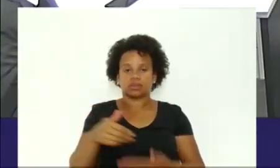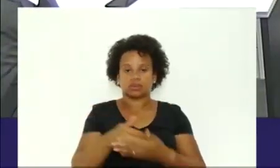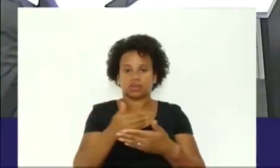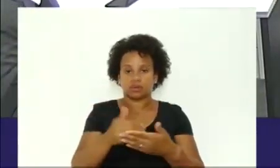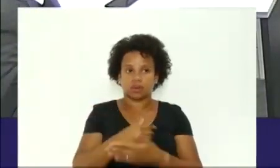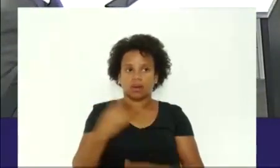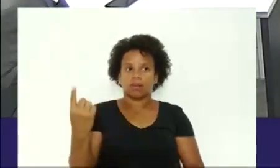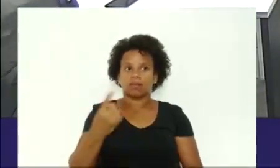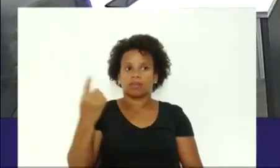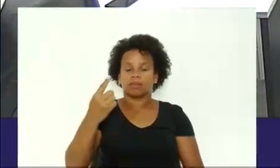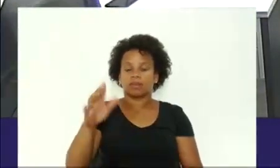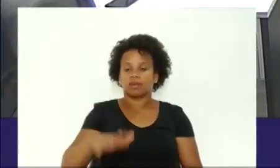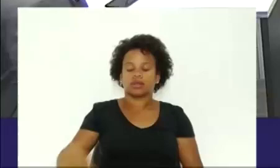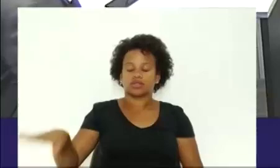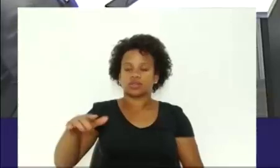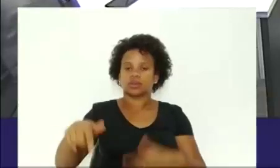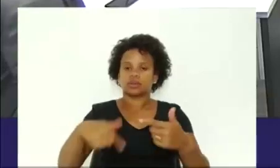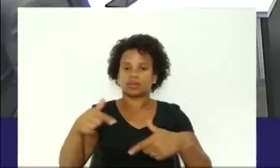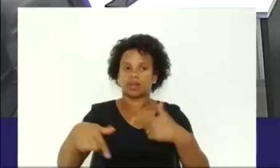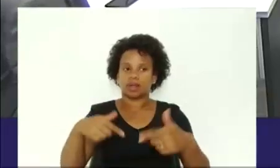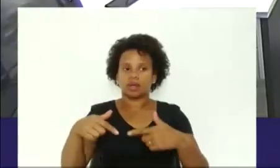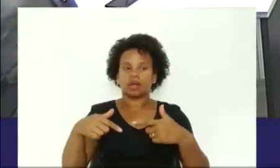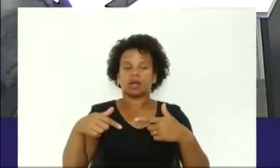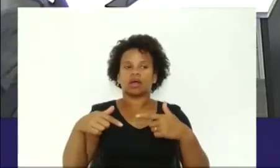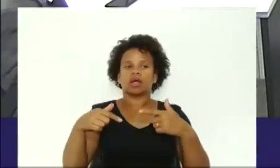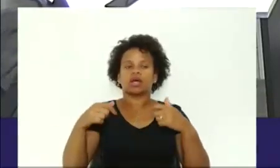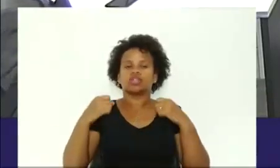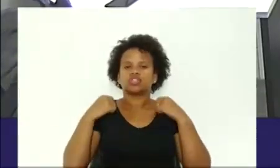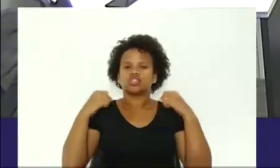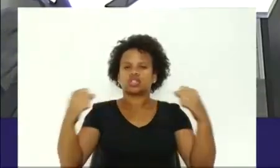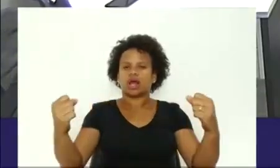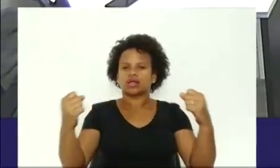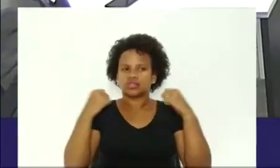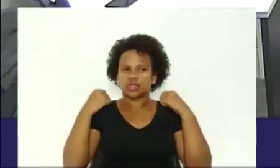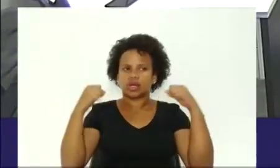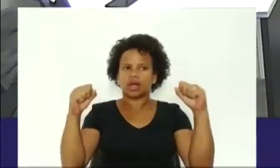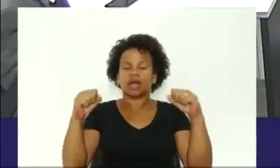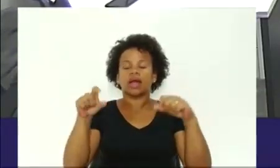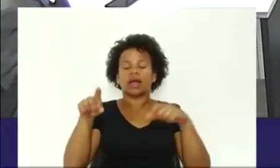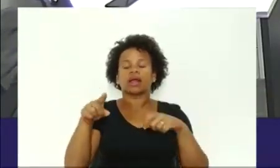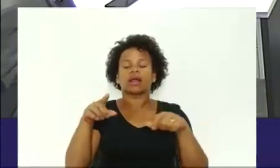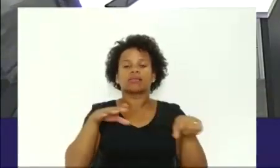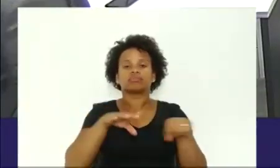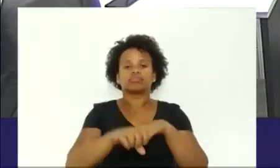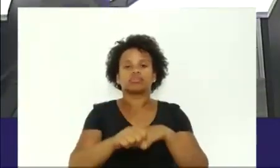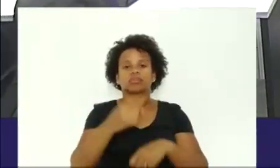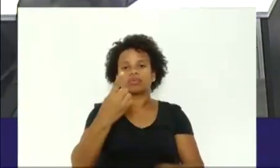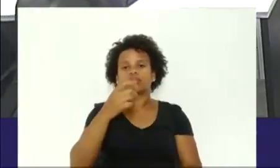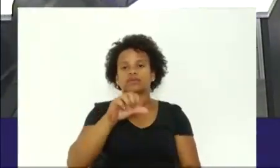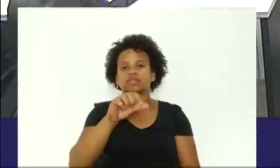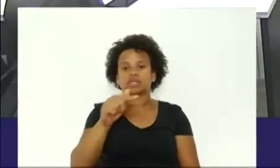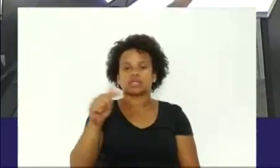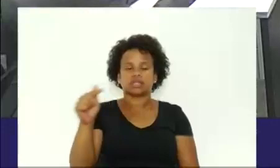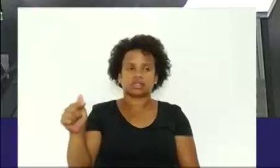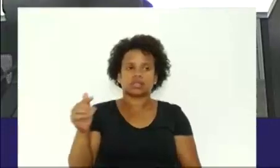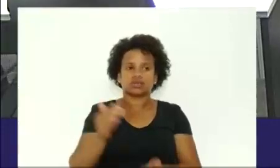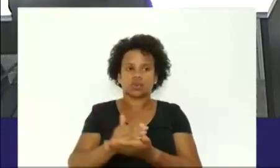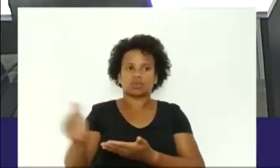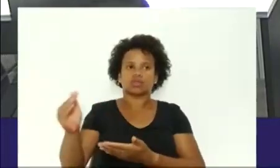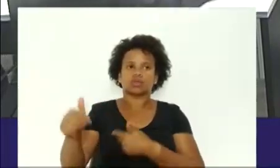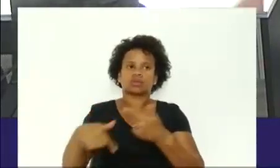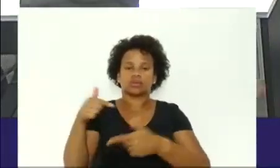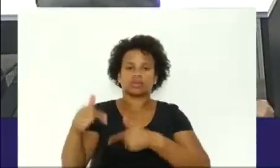na região em trabalhar com ginástica. Após sua graduação em 1977, iniciou suas